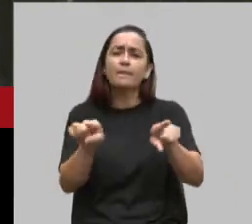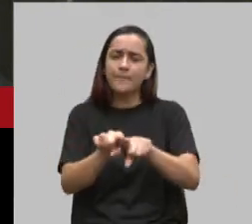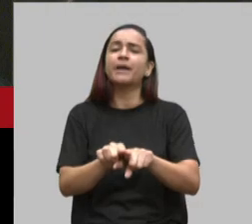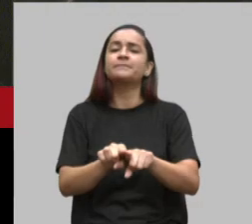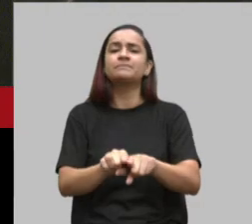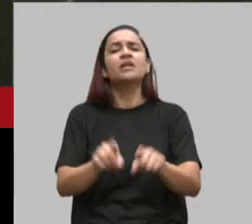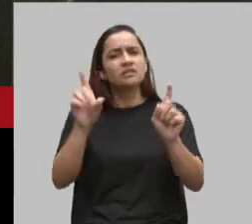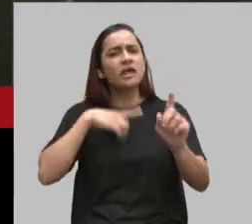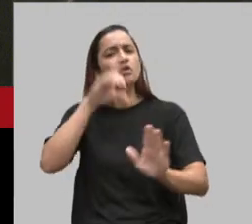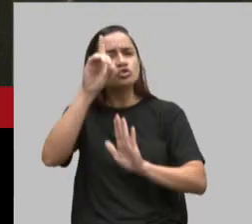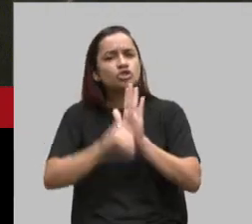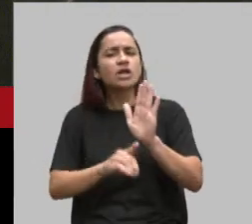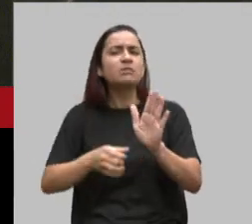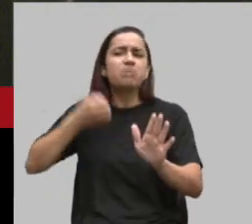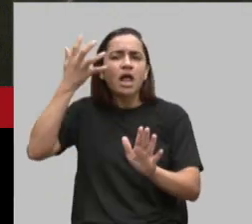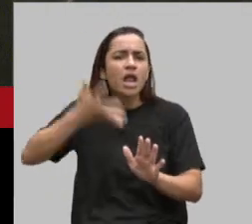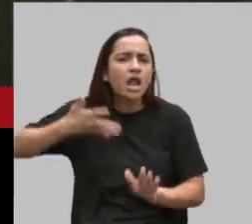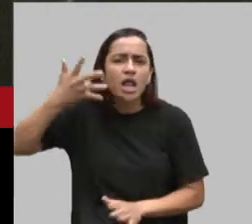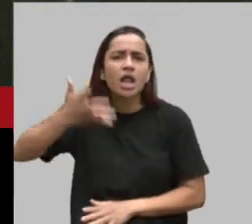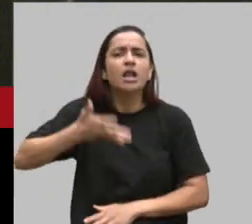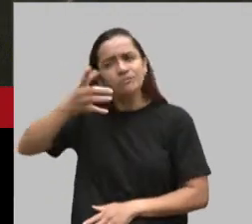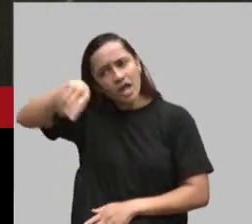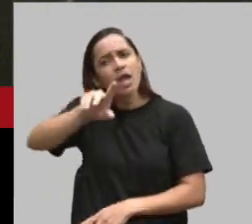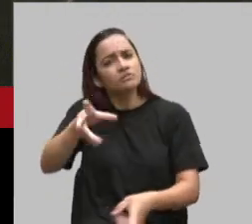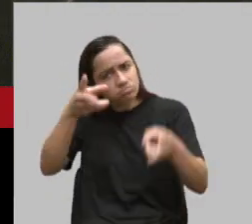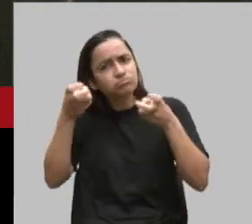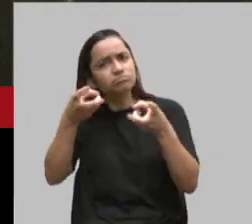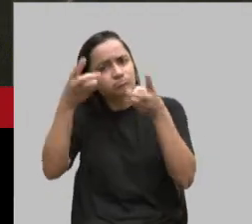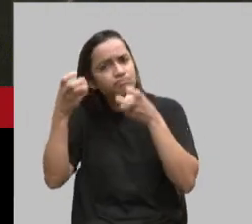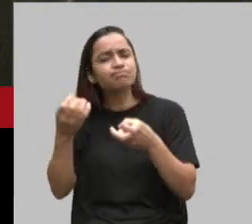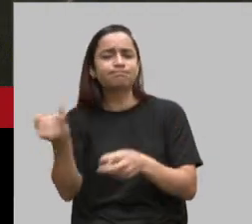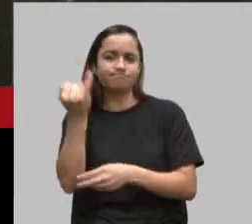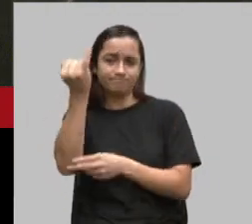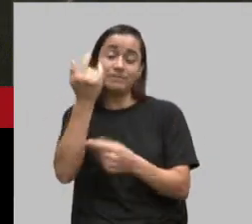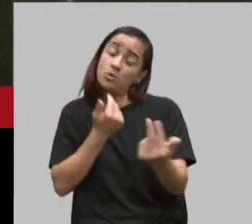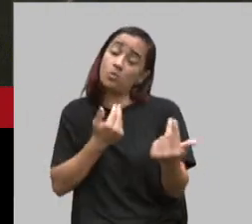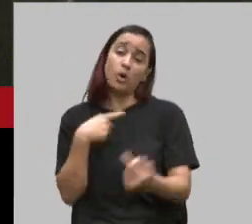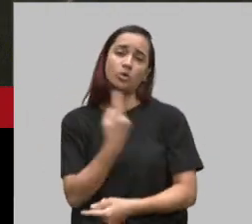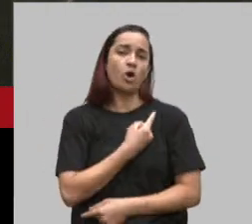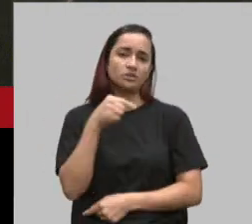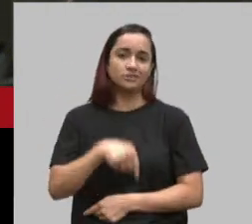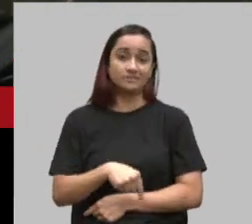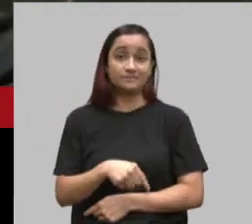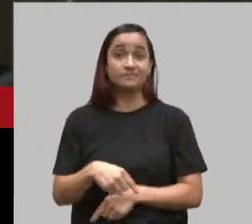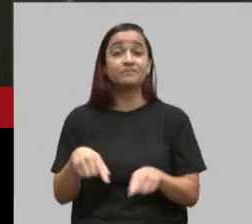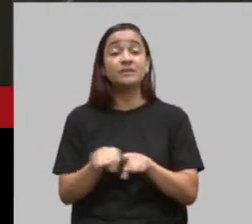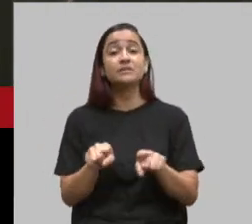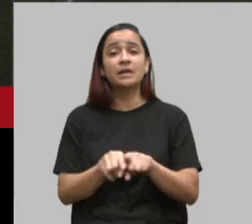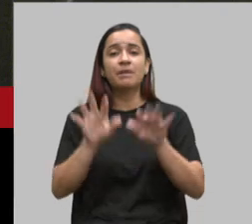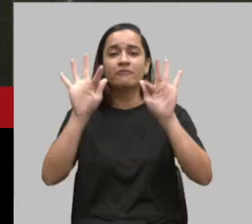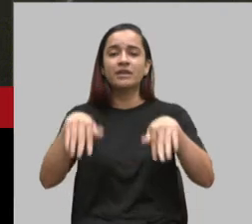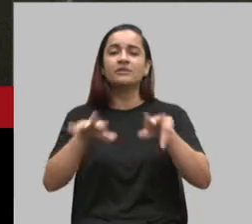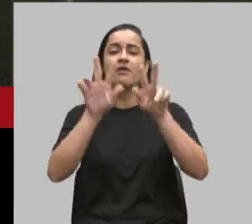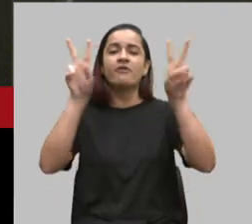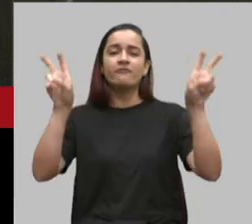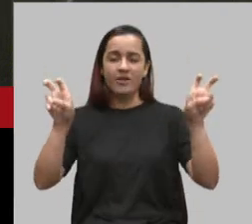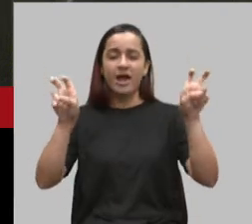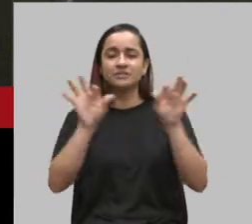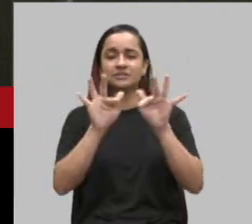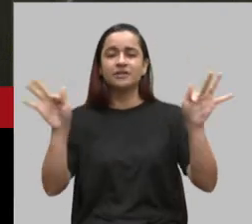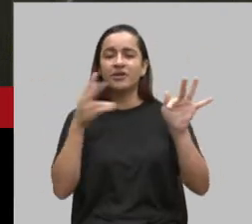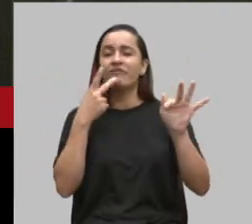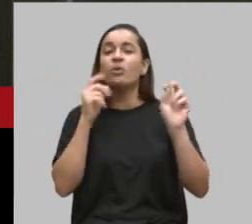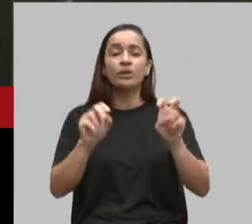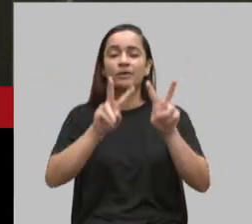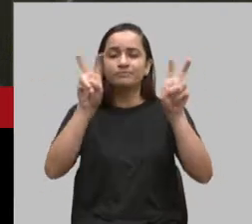escutados o mesmo que nós aqui e e eu gostaria de finalizar com a frase do Nelson Mandela que diz que a educação é